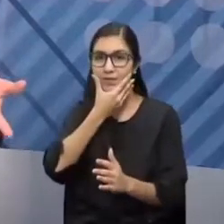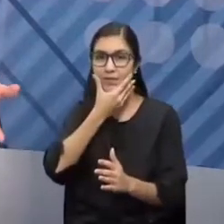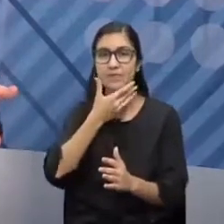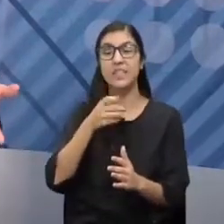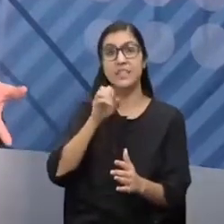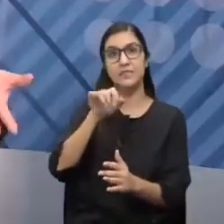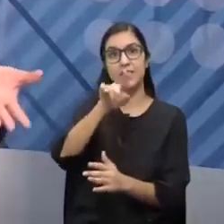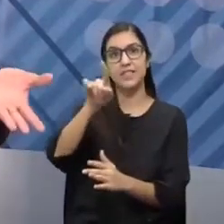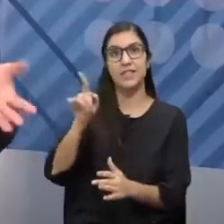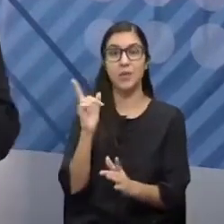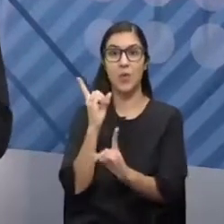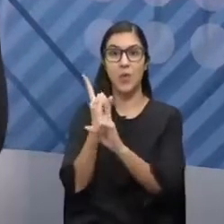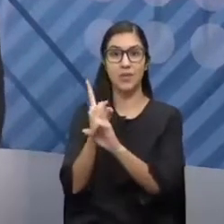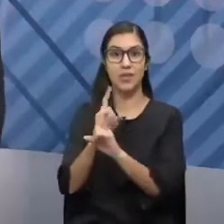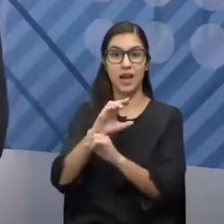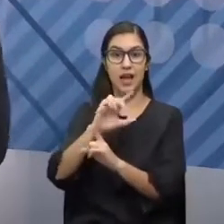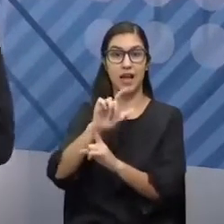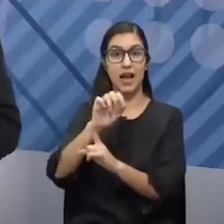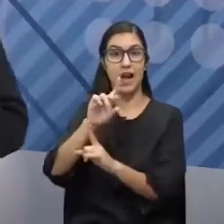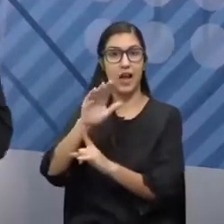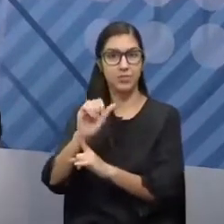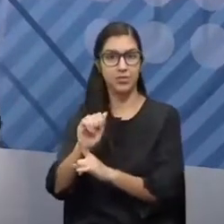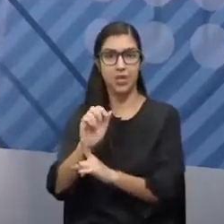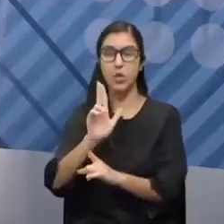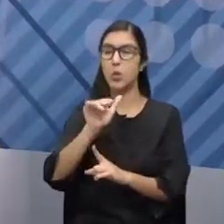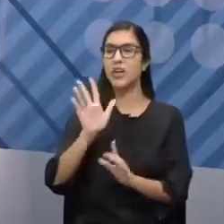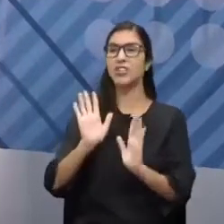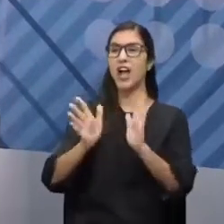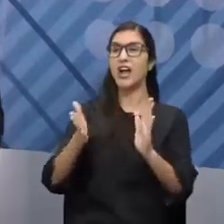Cláudia Sofia. E um detalhe, ela nunca chega,